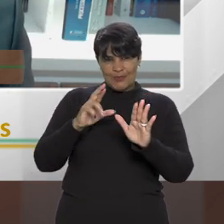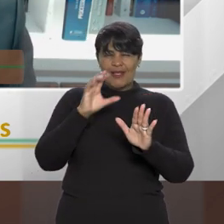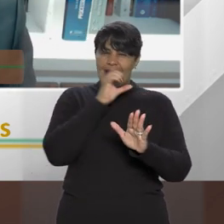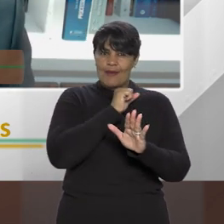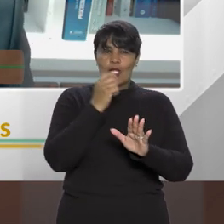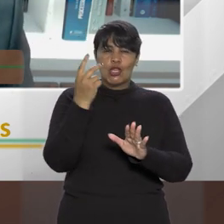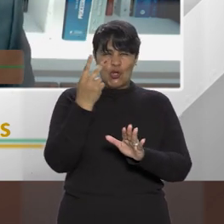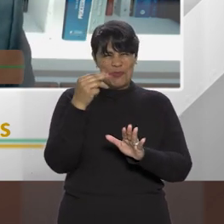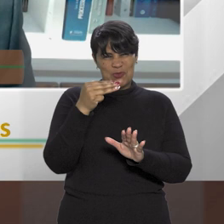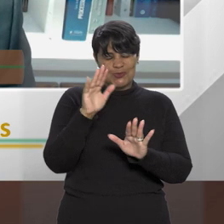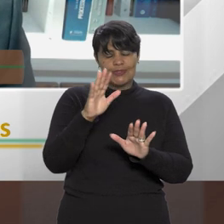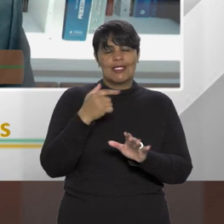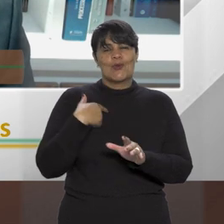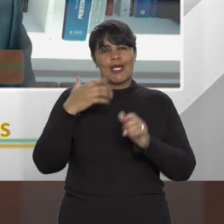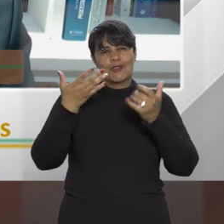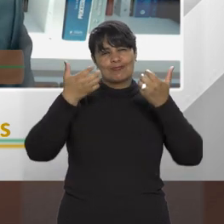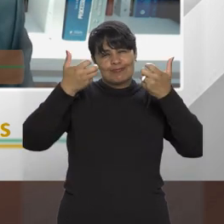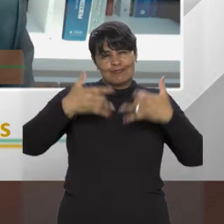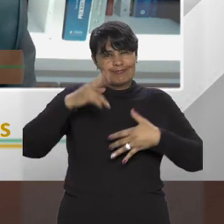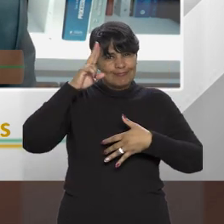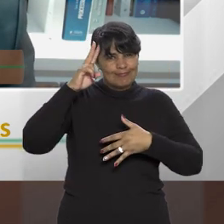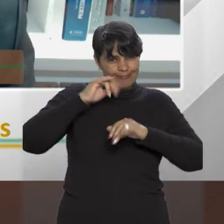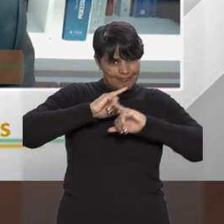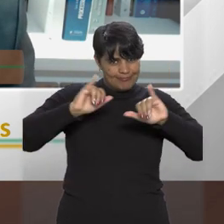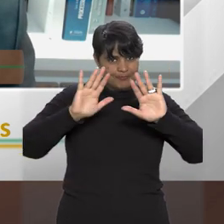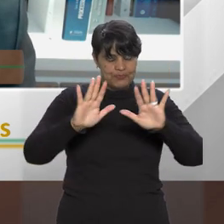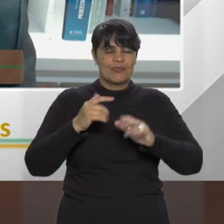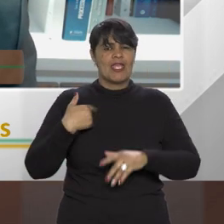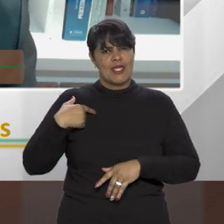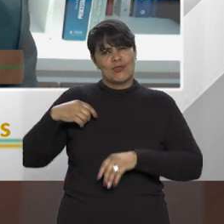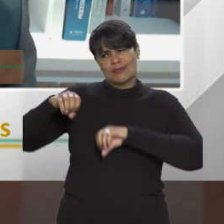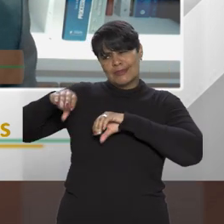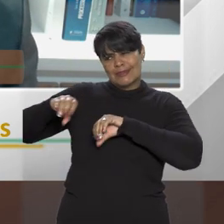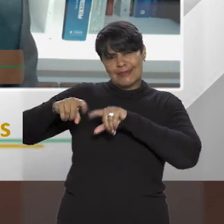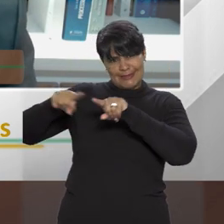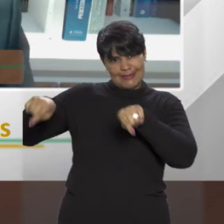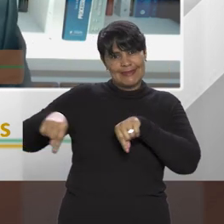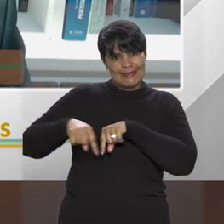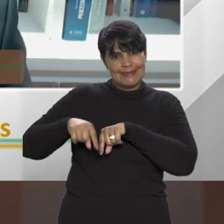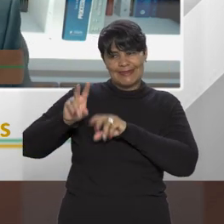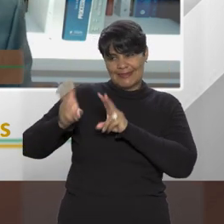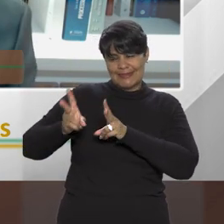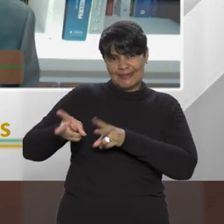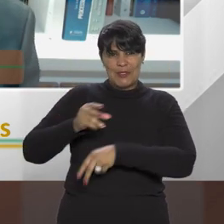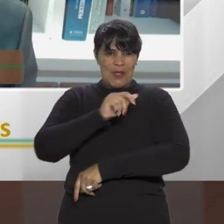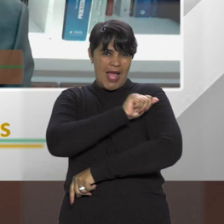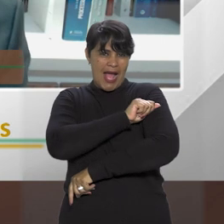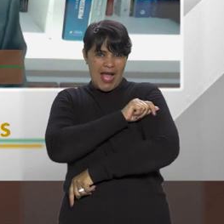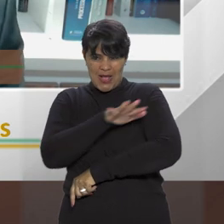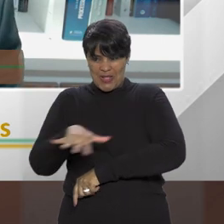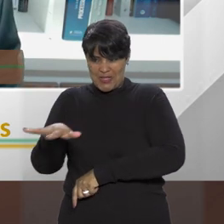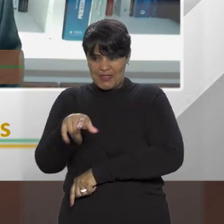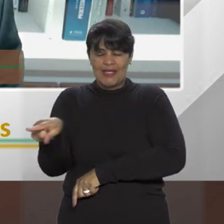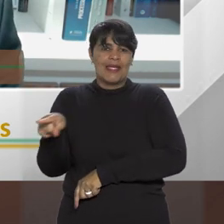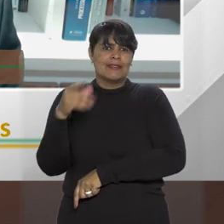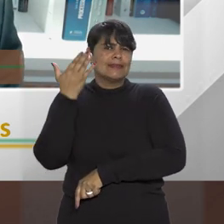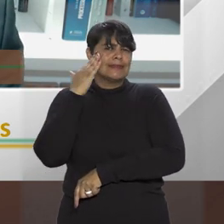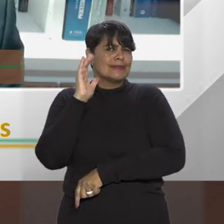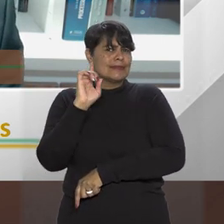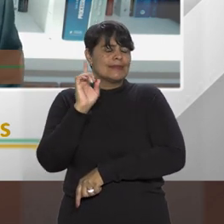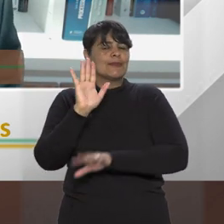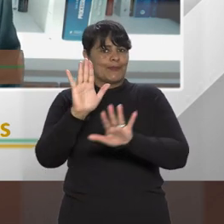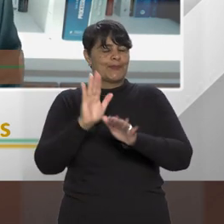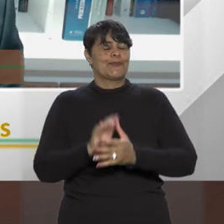meus alunos, né, muito jovens, eles não conseguem compreender muito bem o que é isso. Fred citou lá a prática jurídica, né? Aqui nós tínhamos,